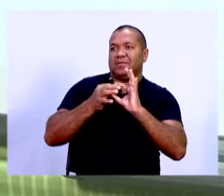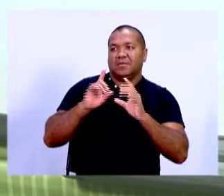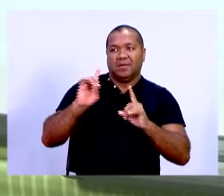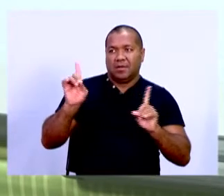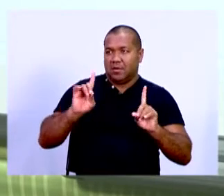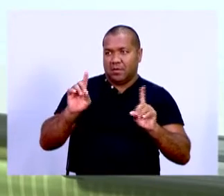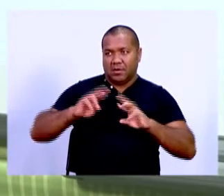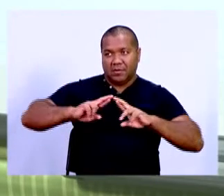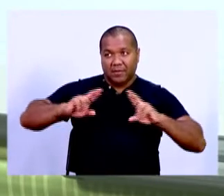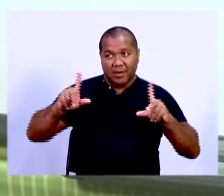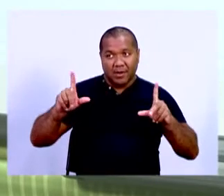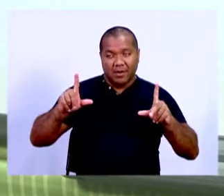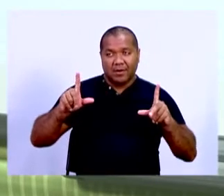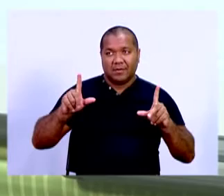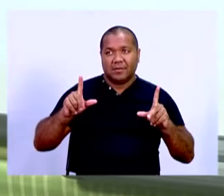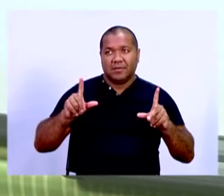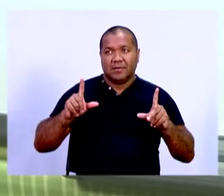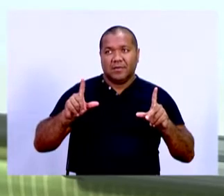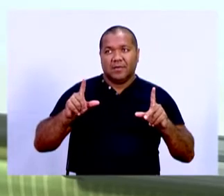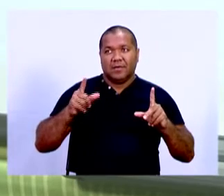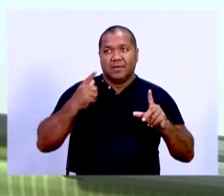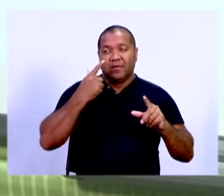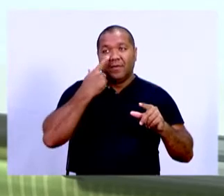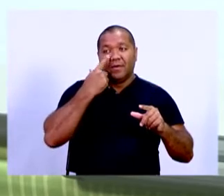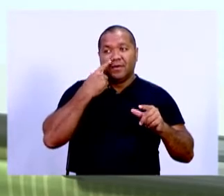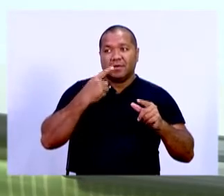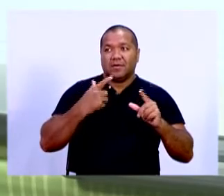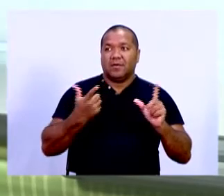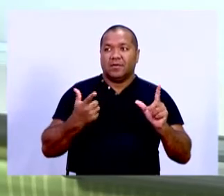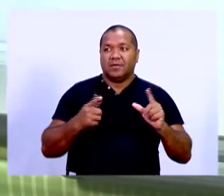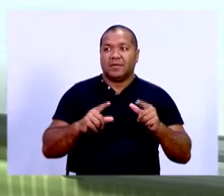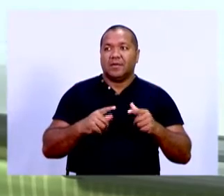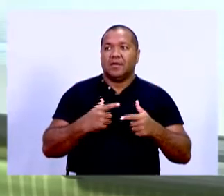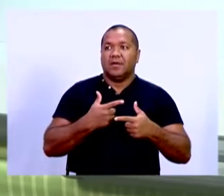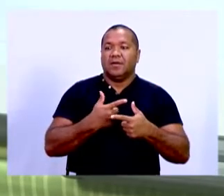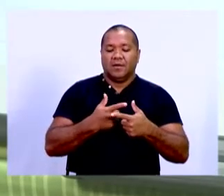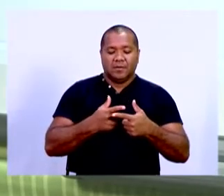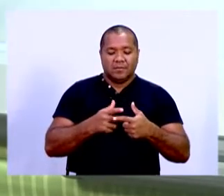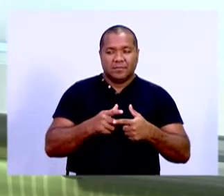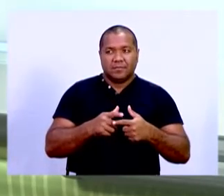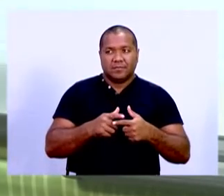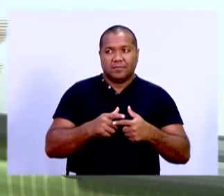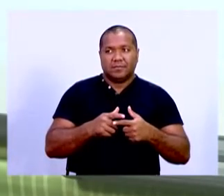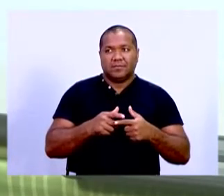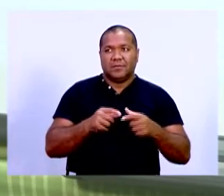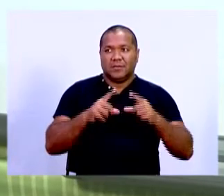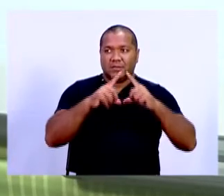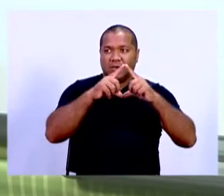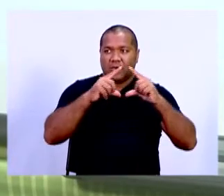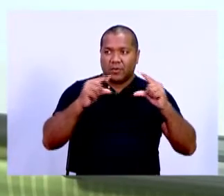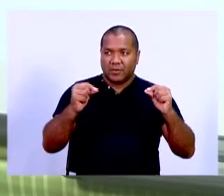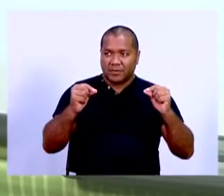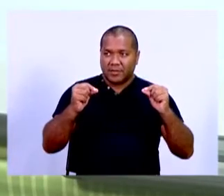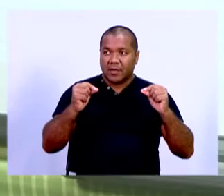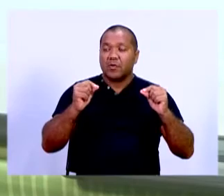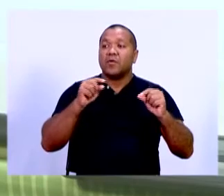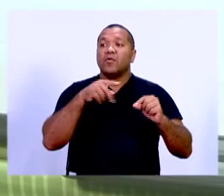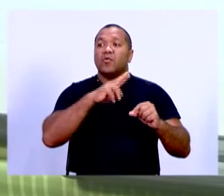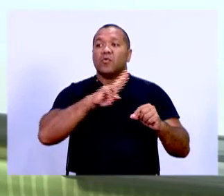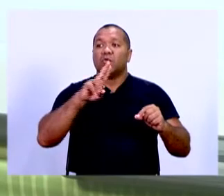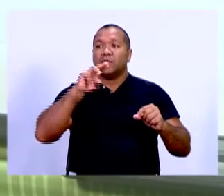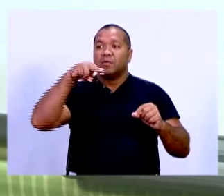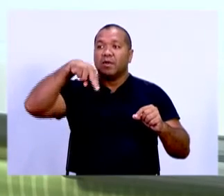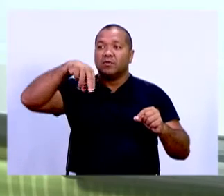certo, pessoal? Então, não confundam isso aí. Esse losango no diagrama de atividades é chamado de nó de